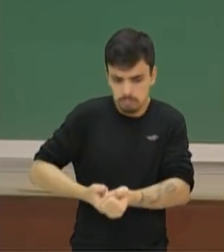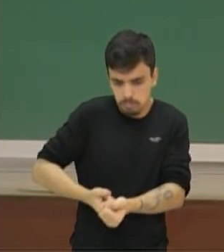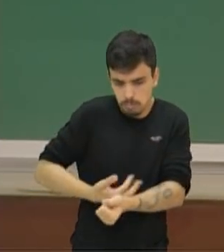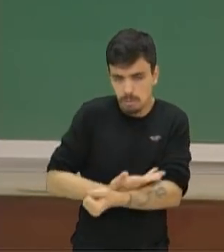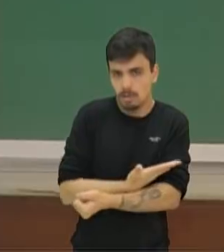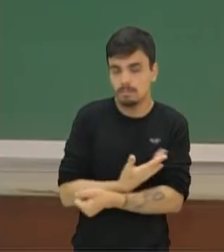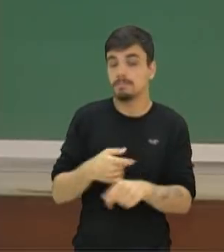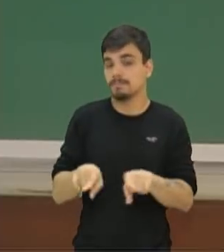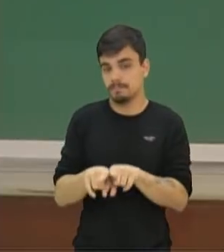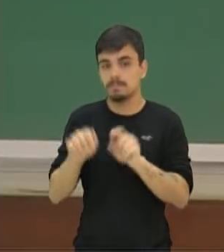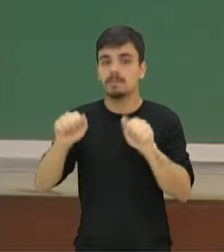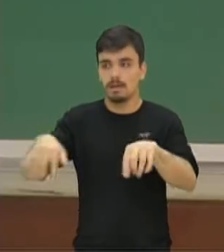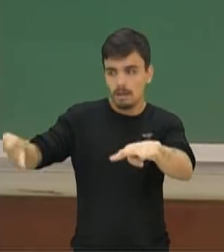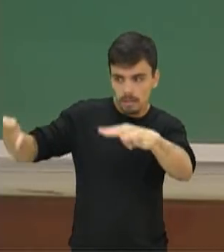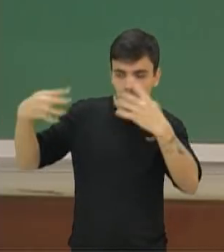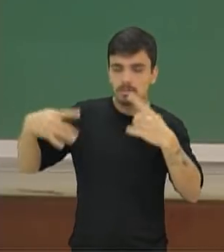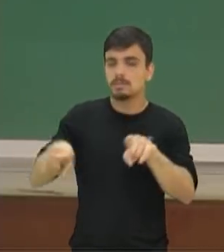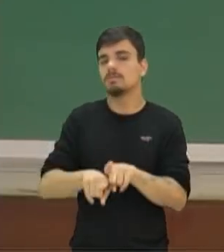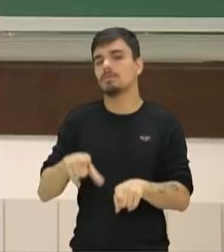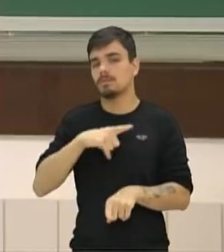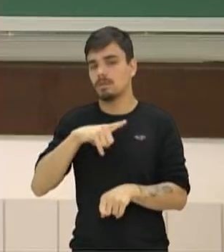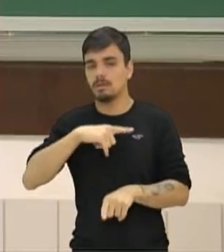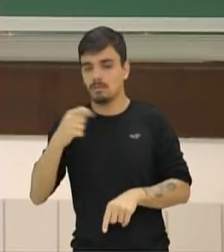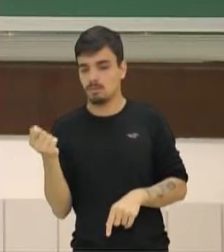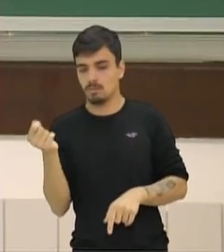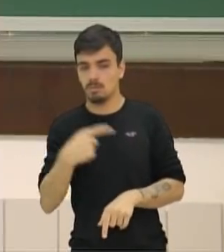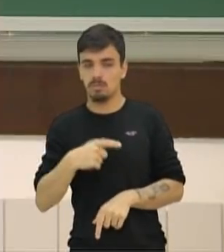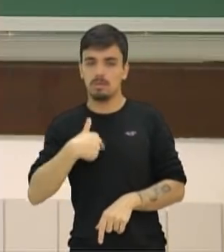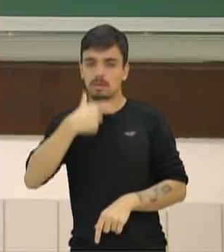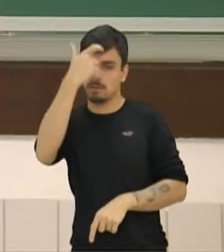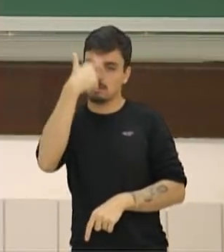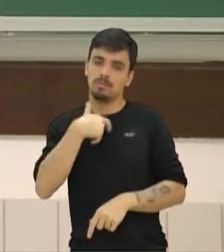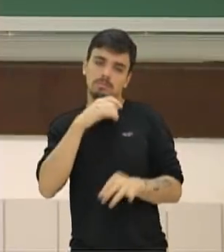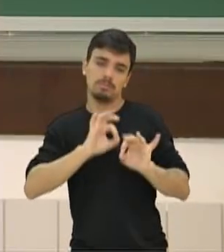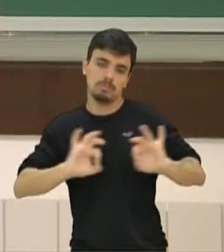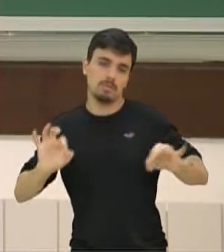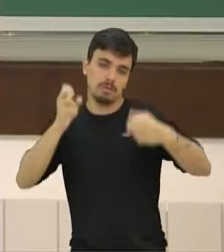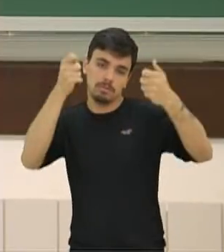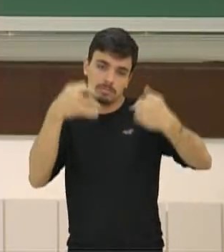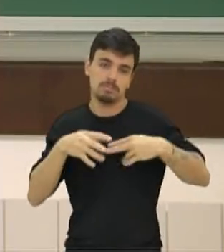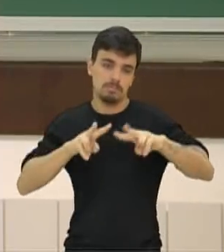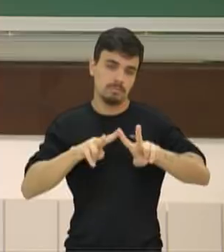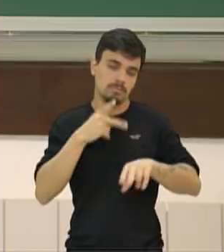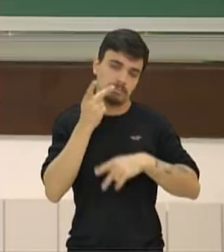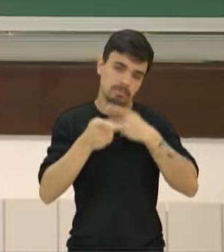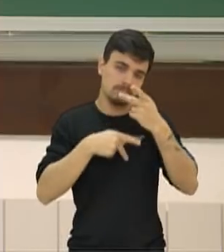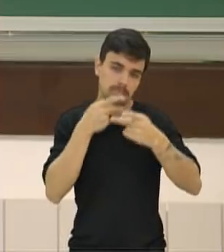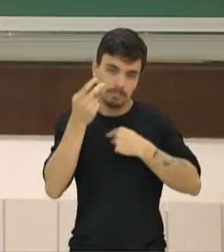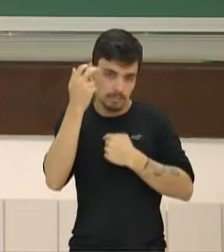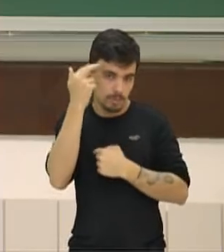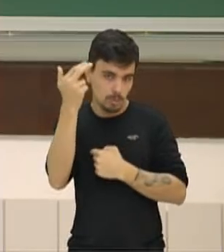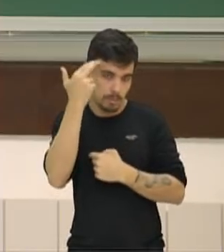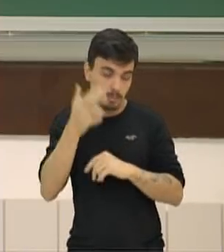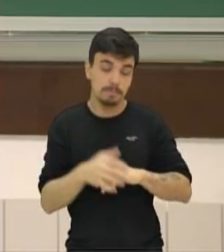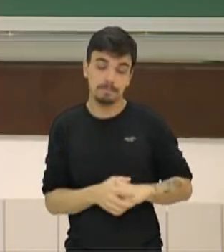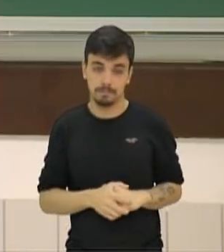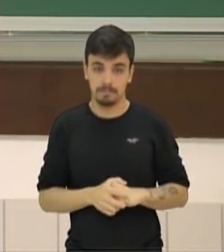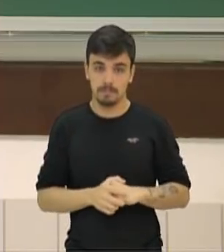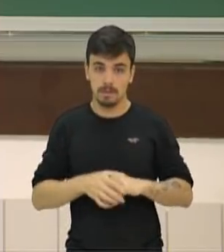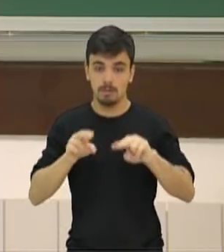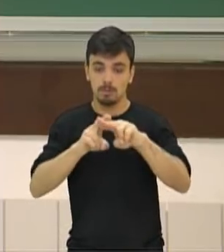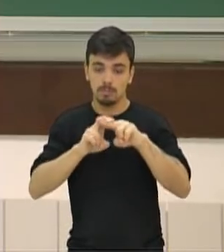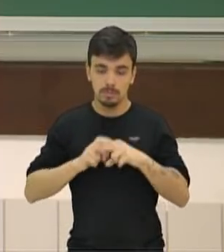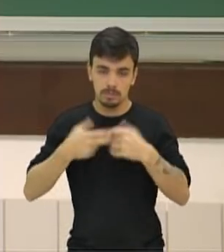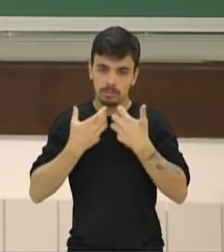diferente. Chamaria mais a atenção do que eu simplesmente falar, né, falar normal. Então, a carga teatral